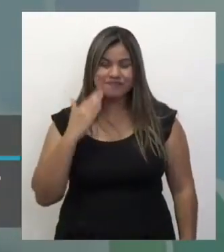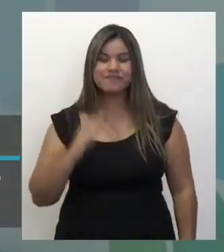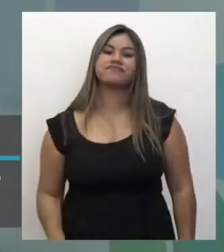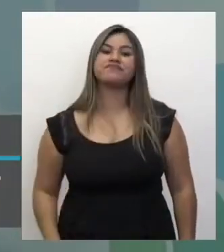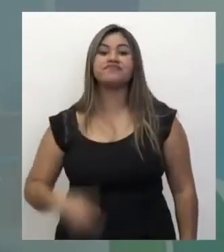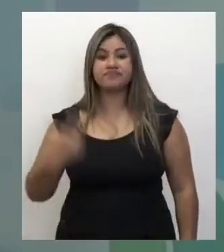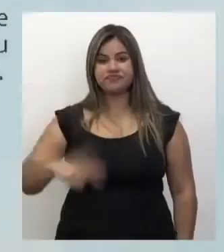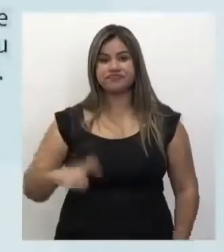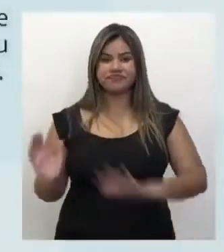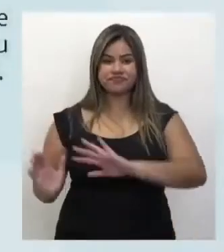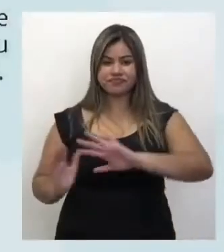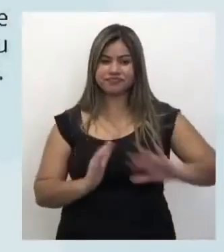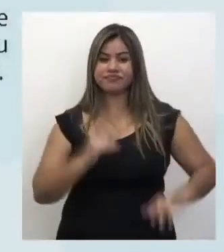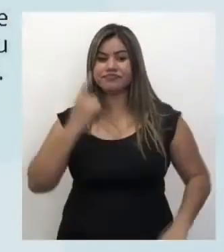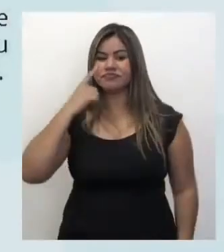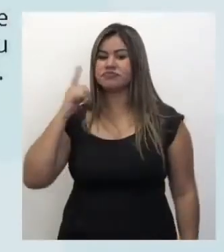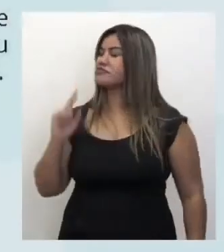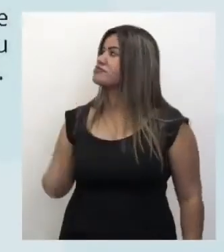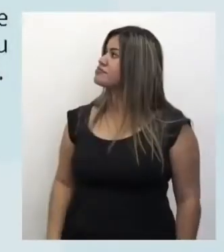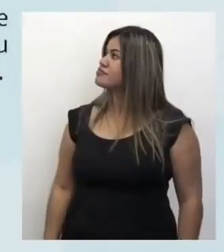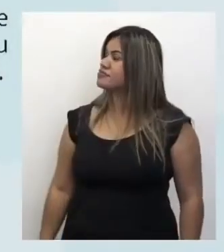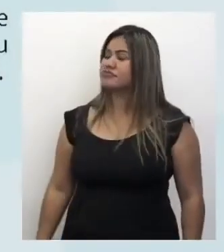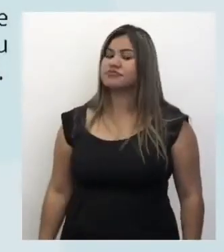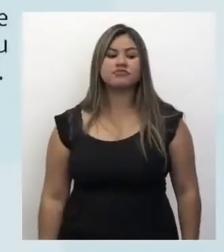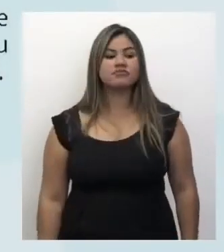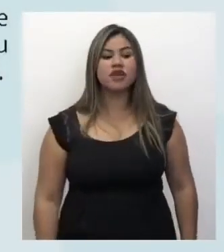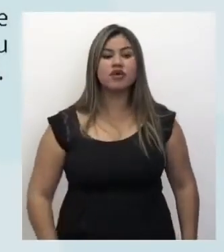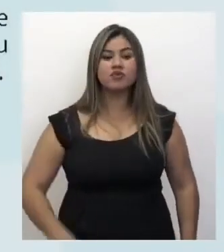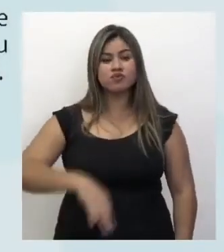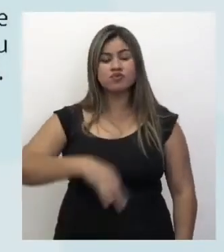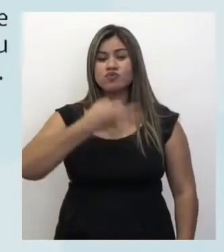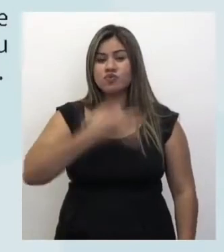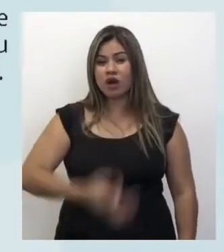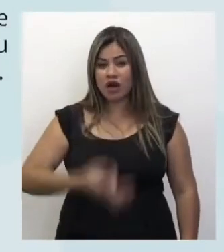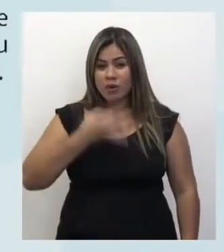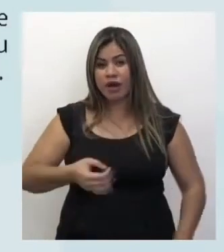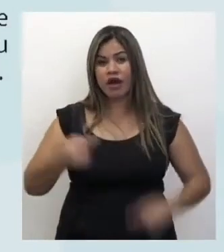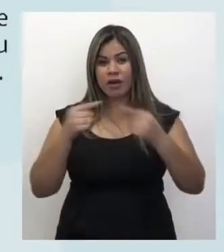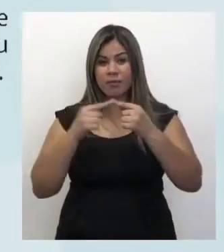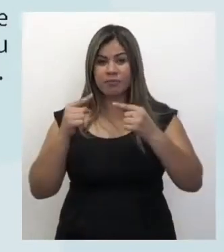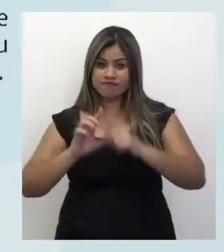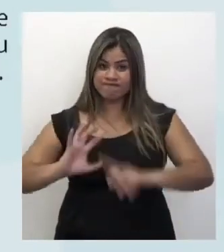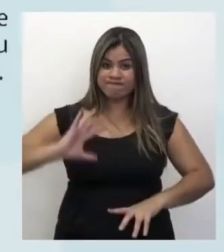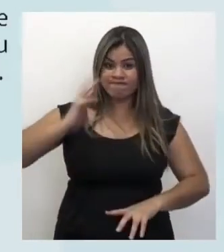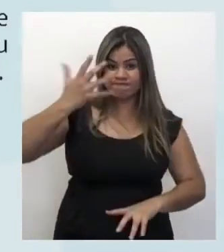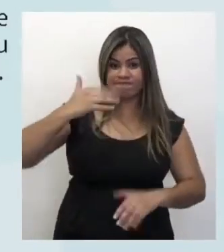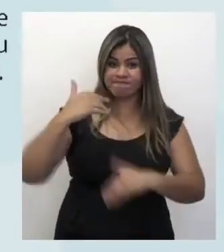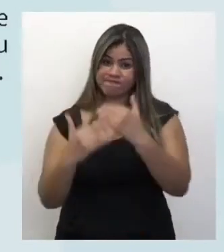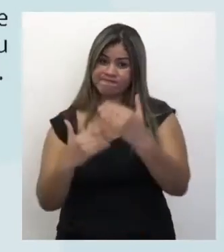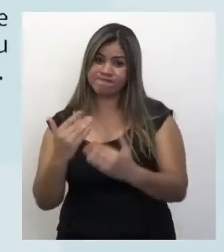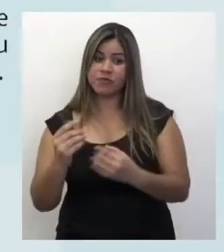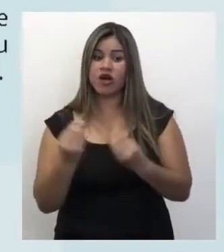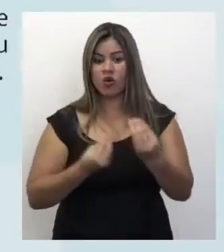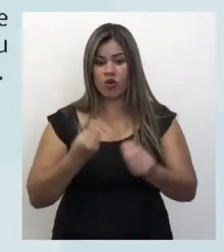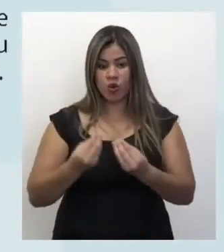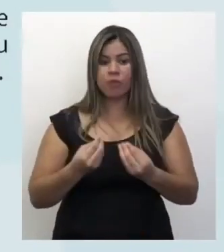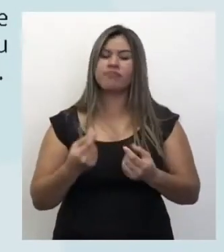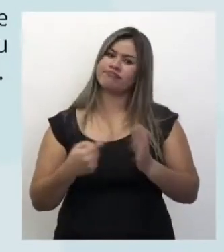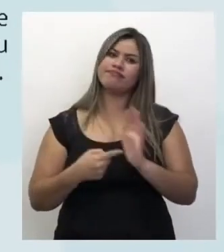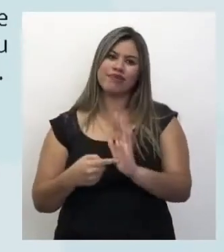os conceitos. No argumento por causa e consequência, o argumentador apresenta a causa e a consequência,